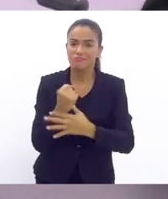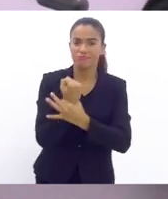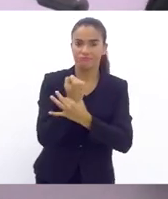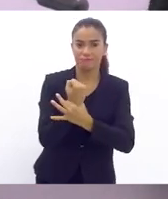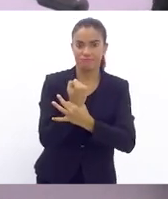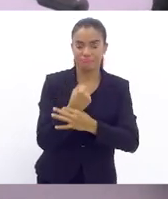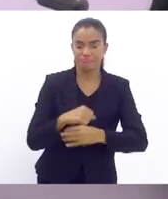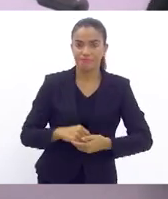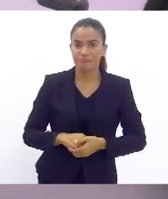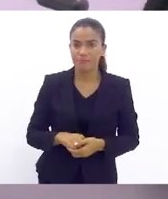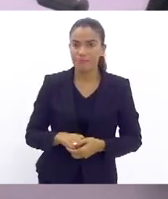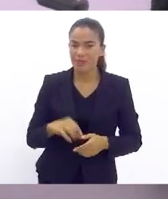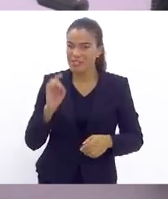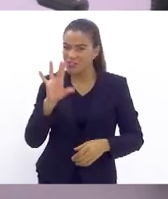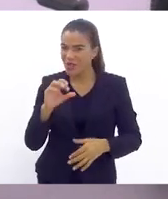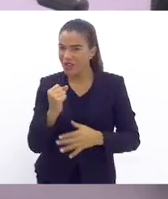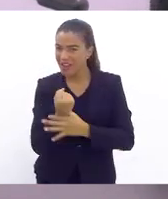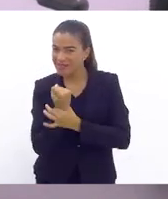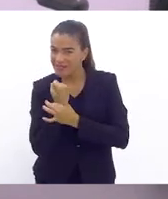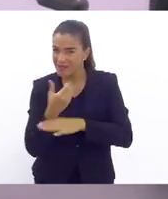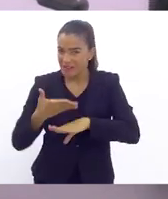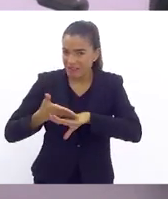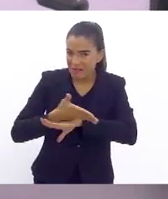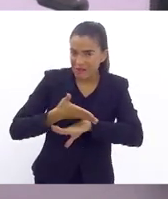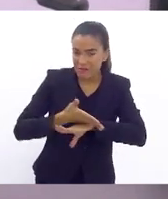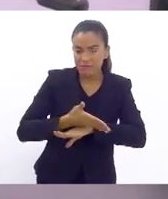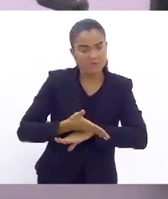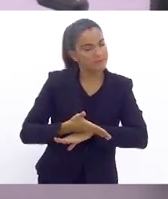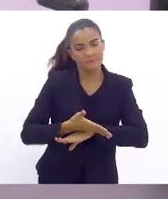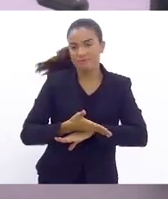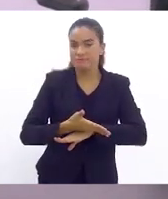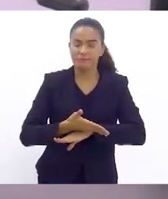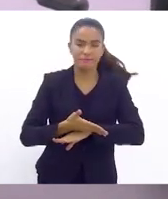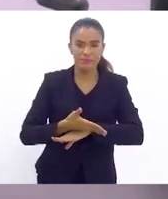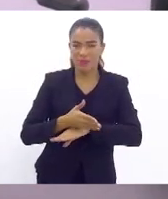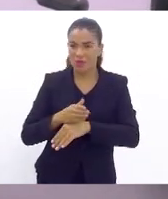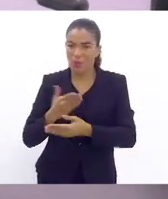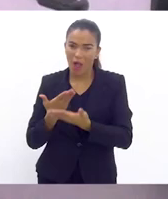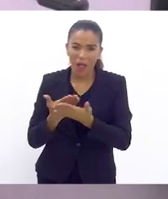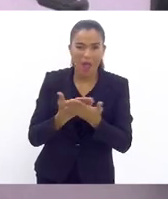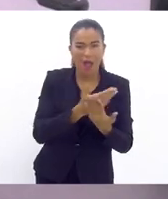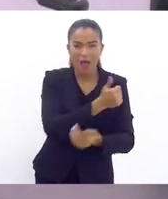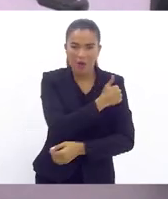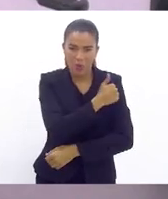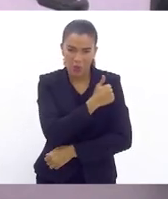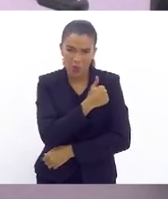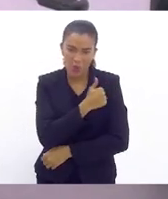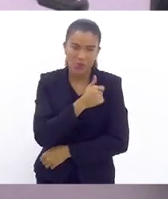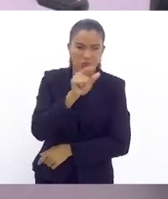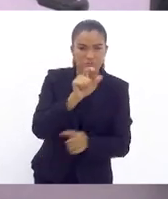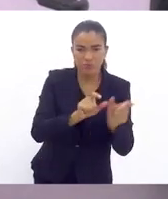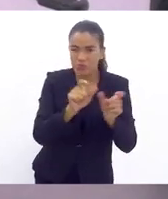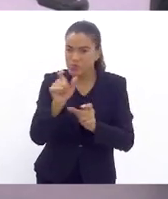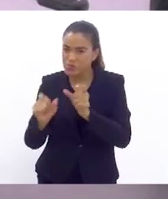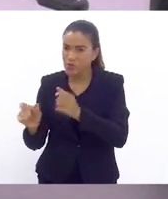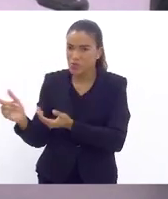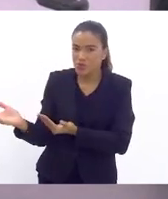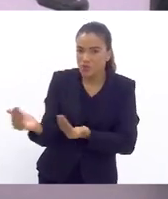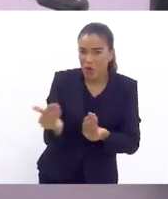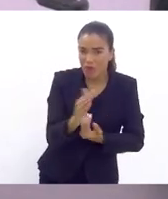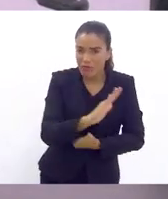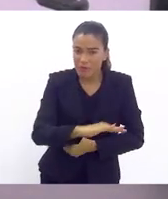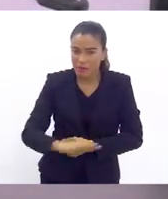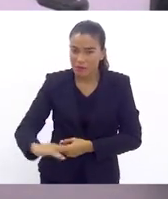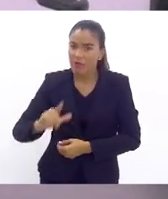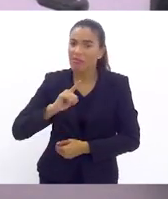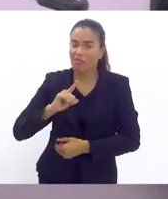isso agora não é só a garantir o acesso também né dos alunos e das alunas como a gente fala de jovens e crianças a gente